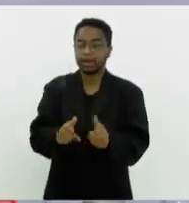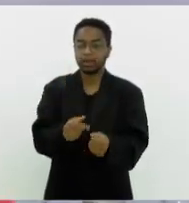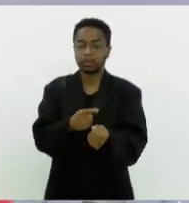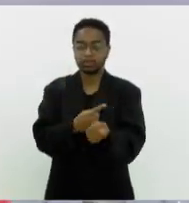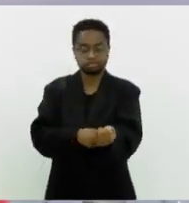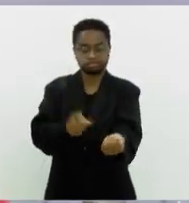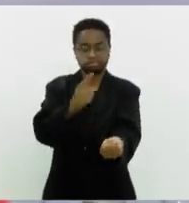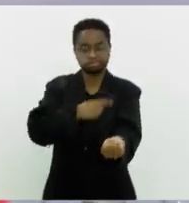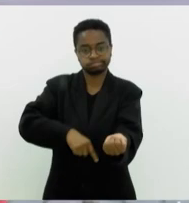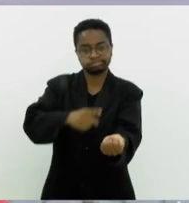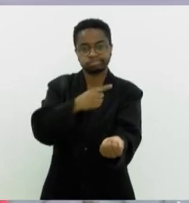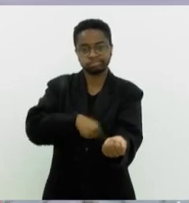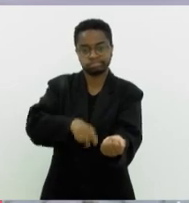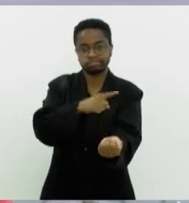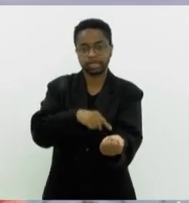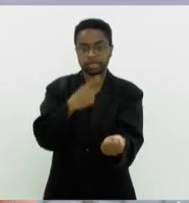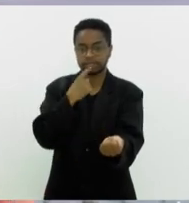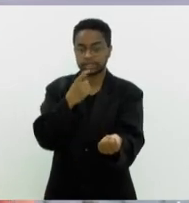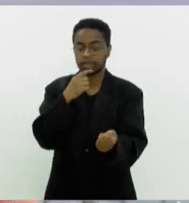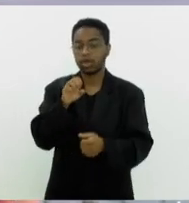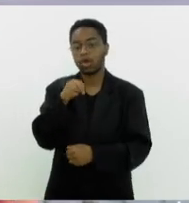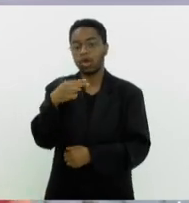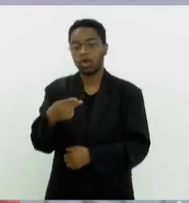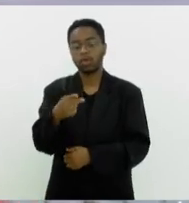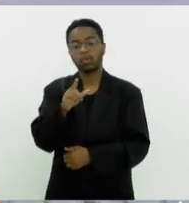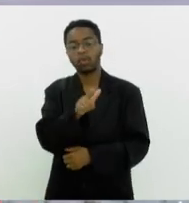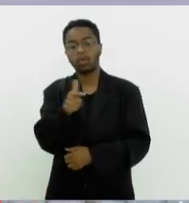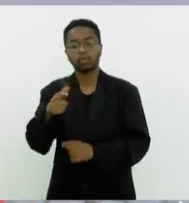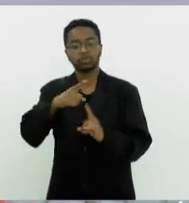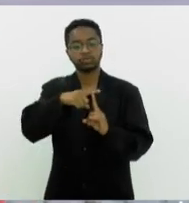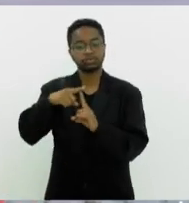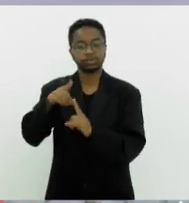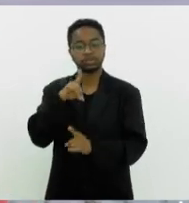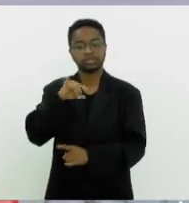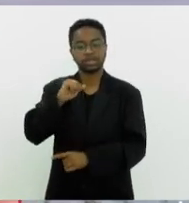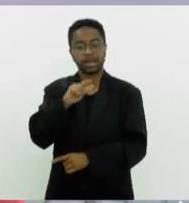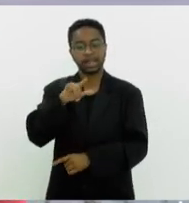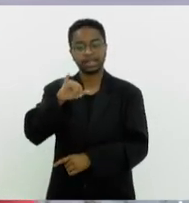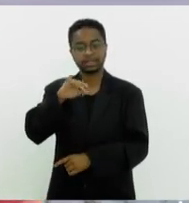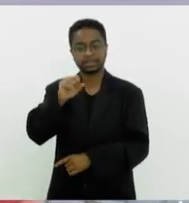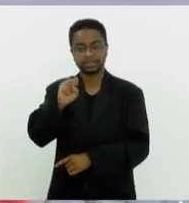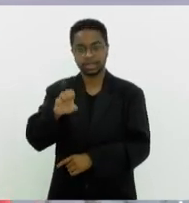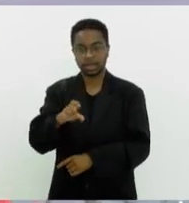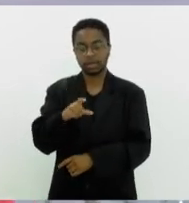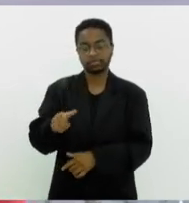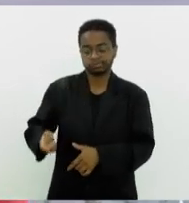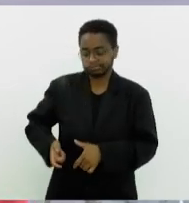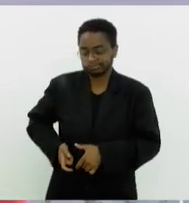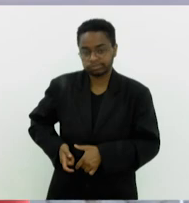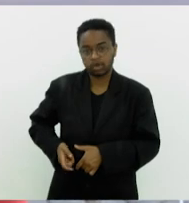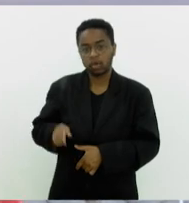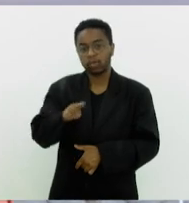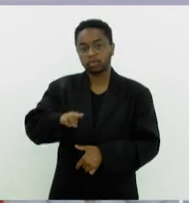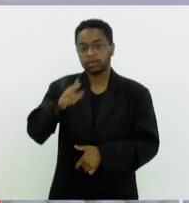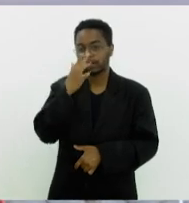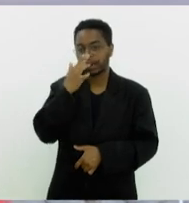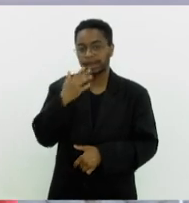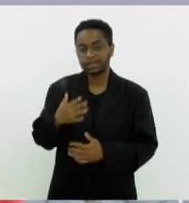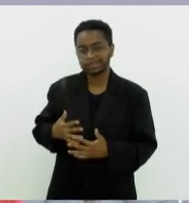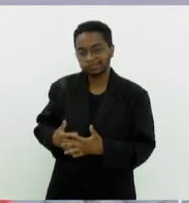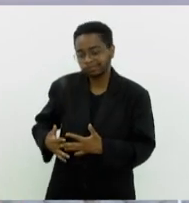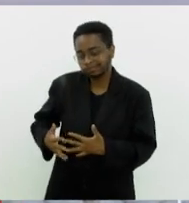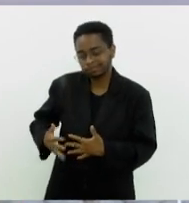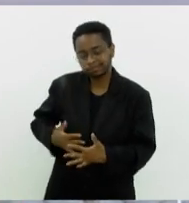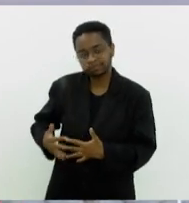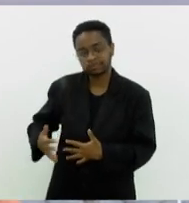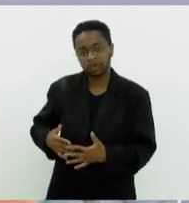ou a diálise peritoneal, onde a gente usa a cavidade peritoneal, coloca um catéter e utiliza aquilo ali como um grande filtro para a pessoa